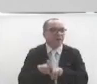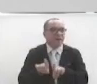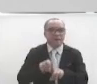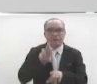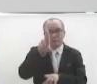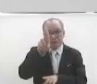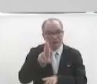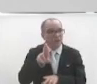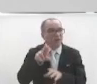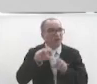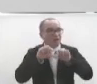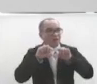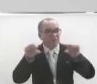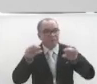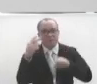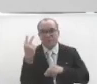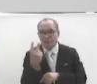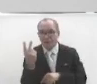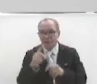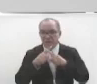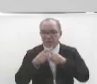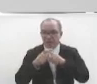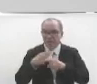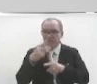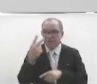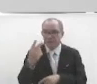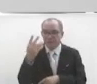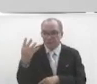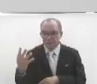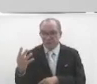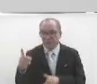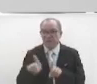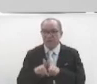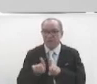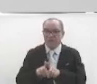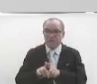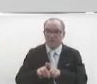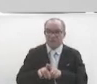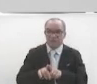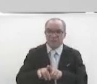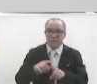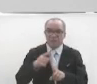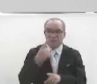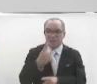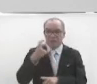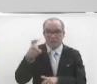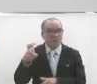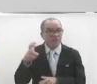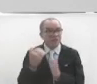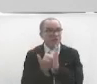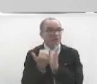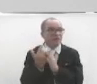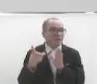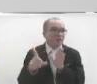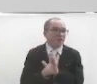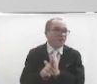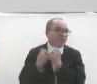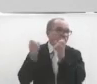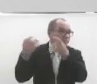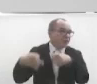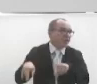fino esses o segundo acrescenta inciso os dois e quatro as alíneas do artigo 15º do projeto de lei